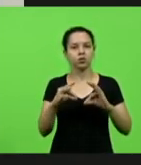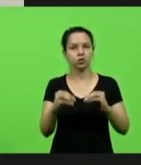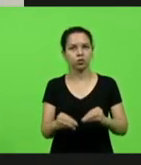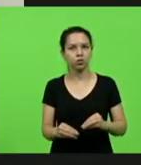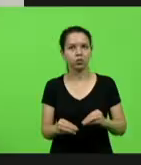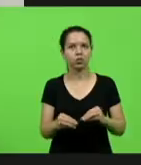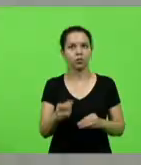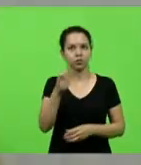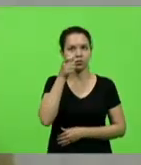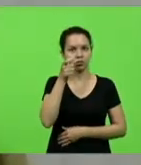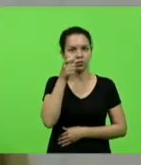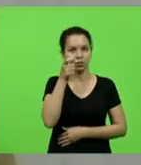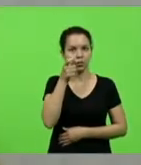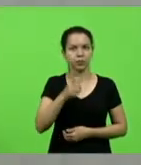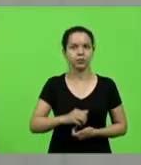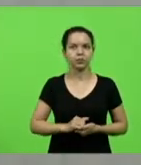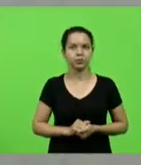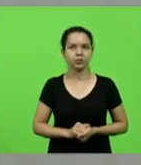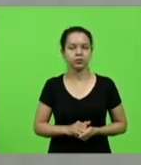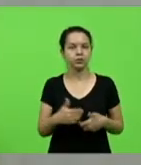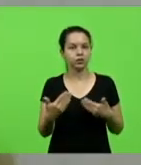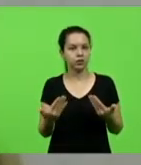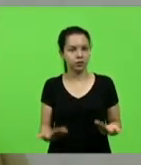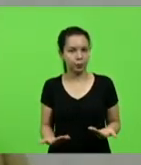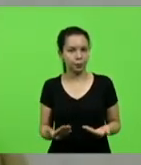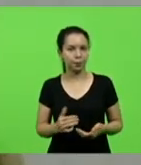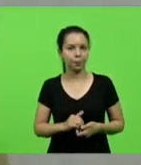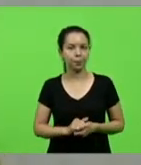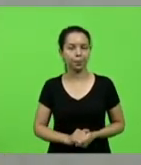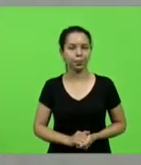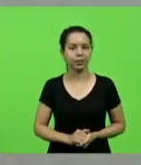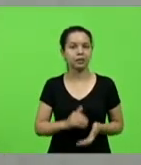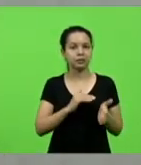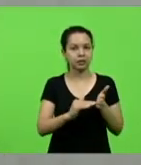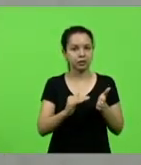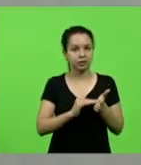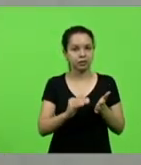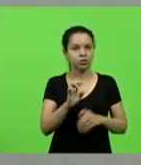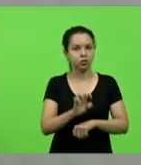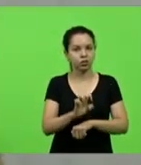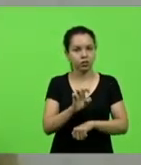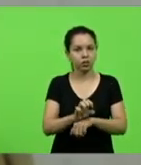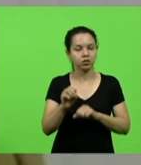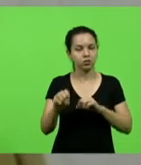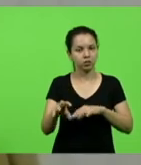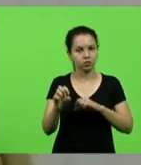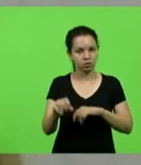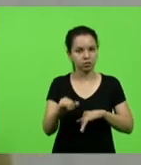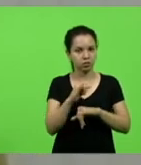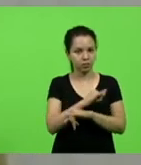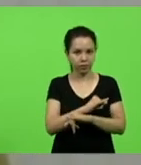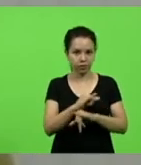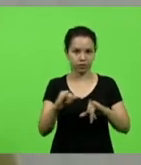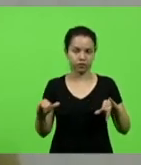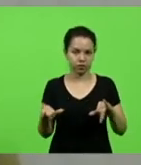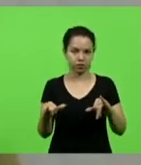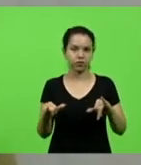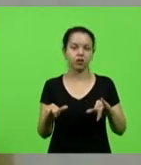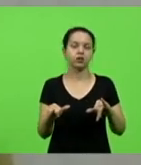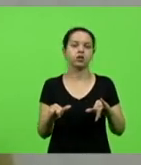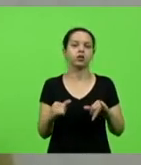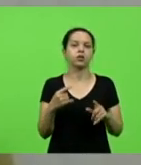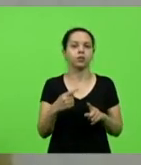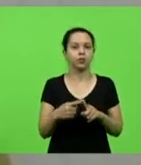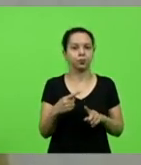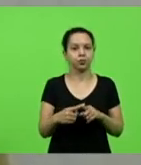nos acompanham. Então, a Secretaria de Estado da Educação se manifesta considerando que o